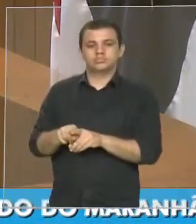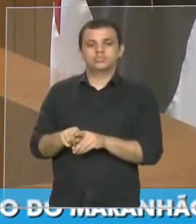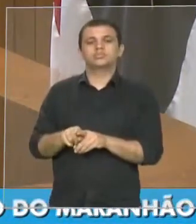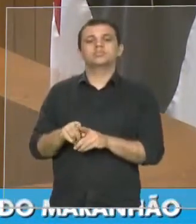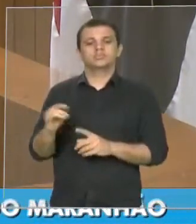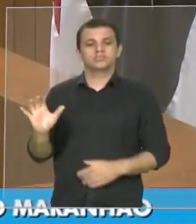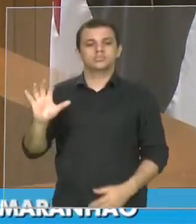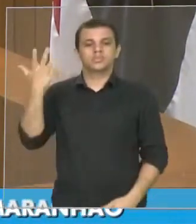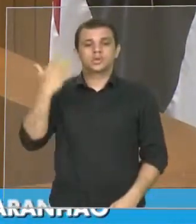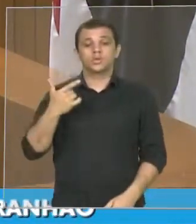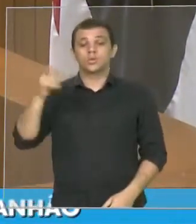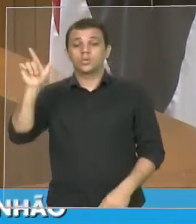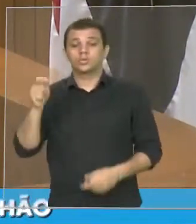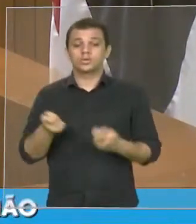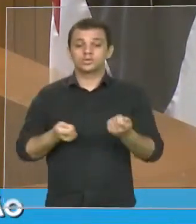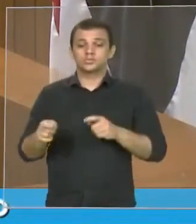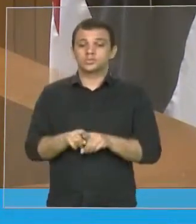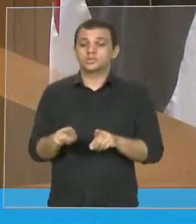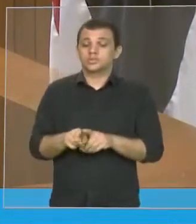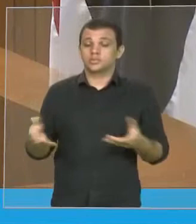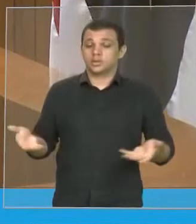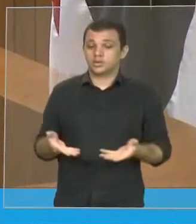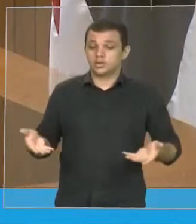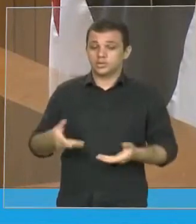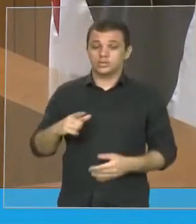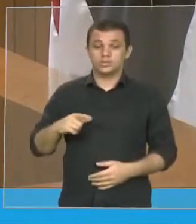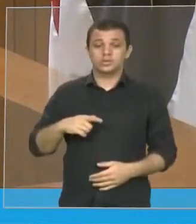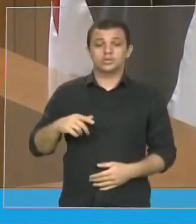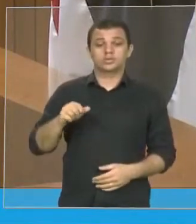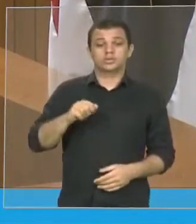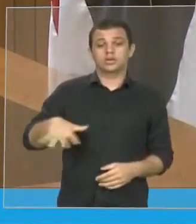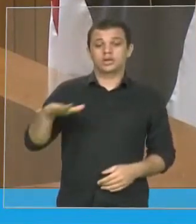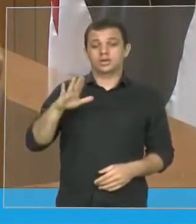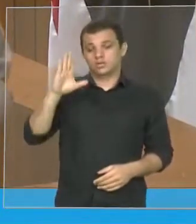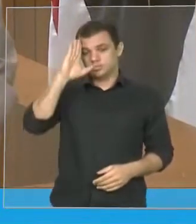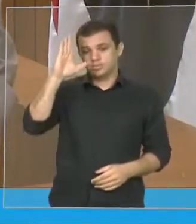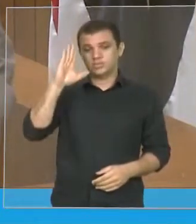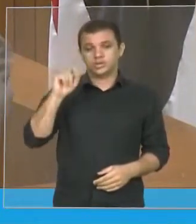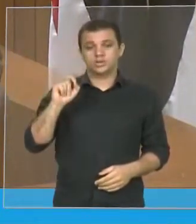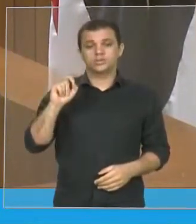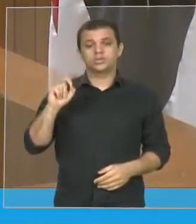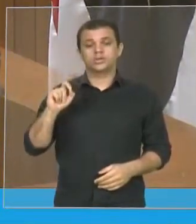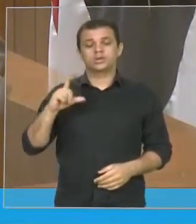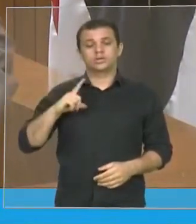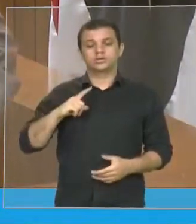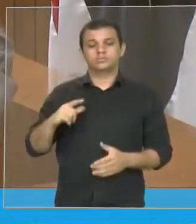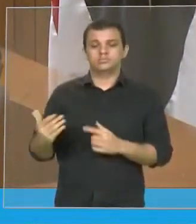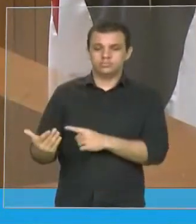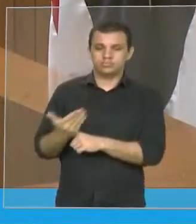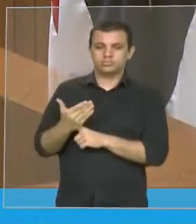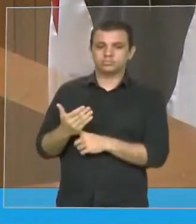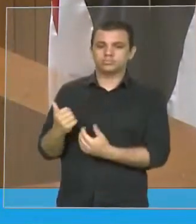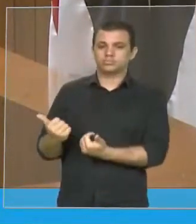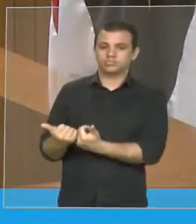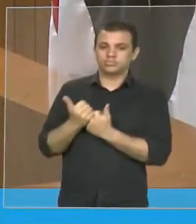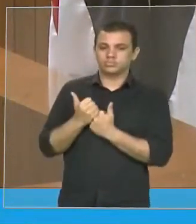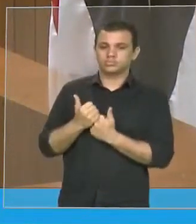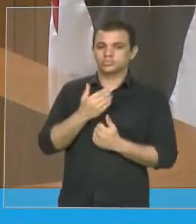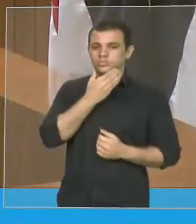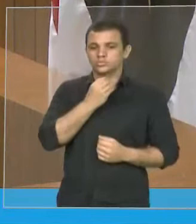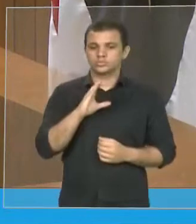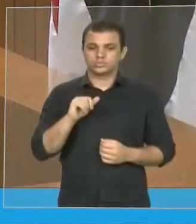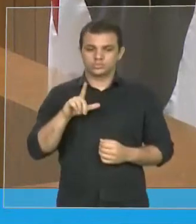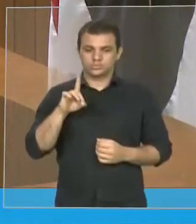outras administrações e agora alcançando já uma esfera de maior amadurecimento, um firme apoio do doutor Caldas na presidência e